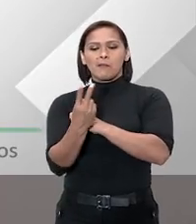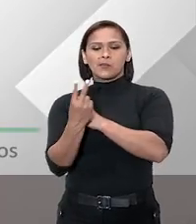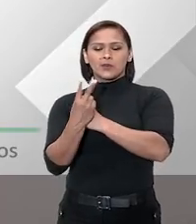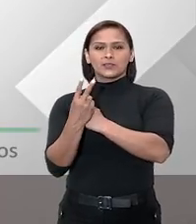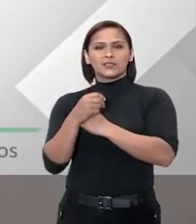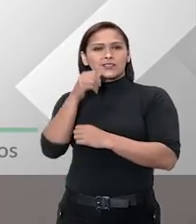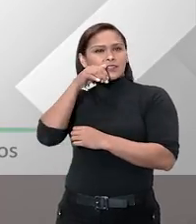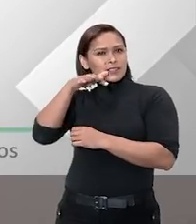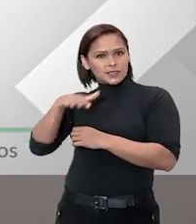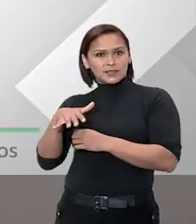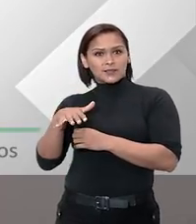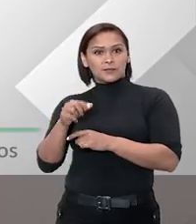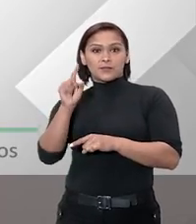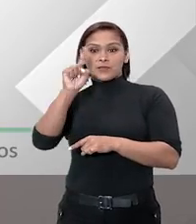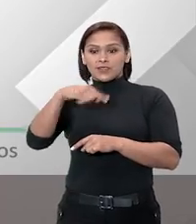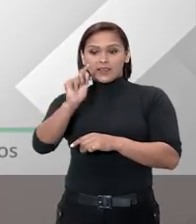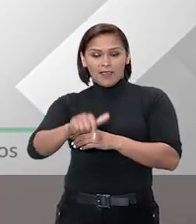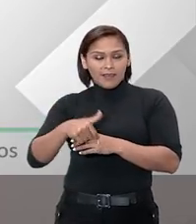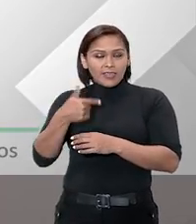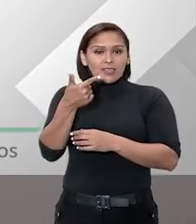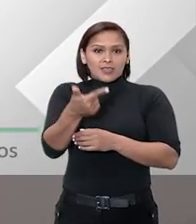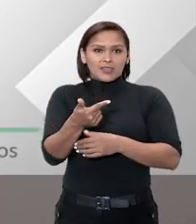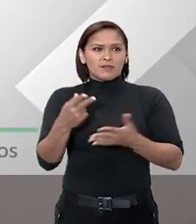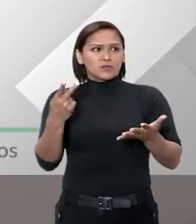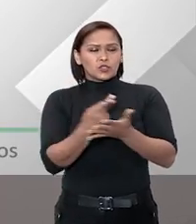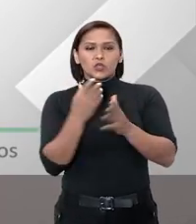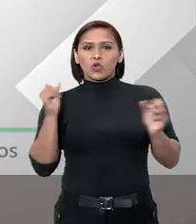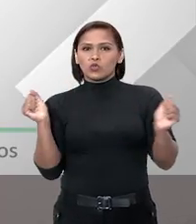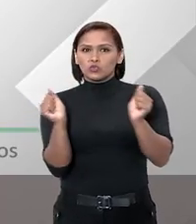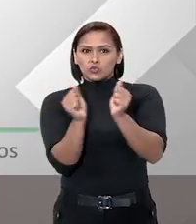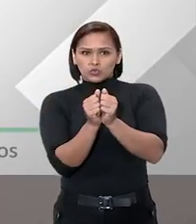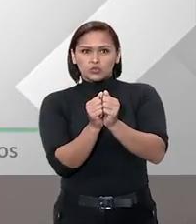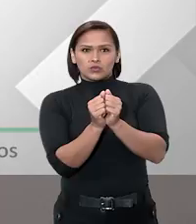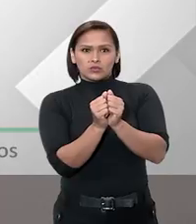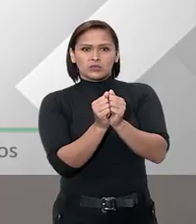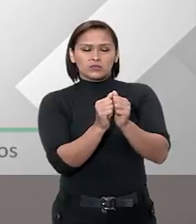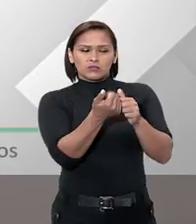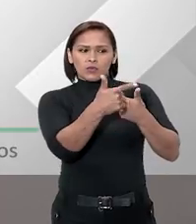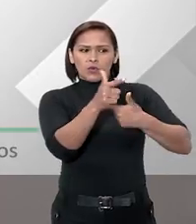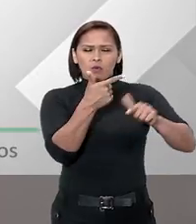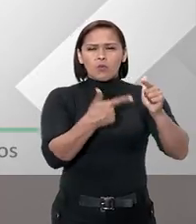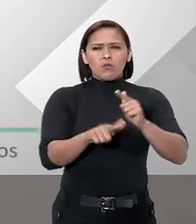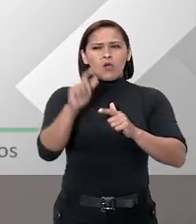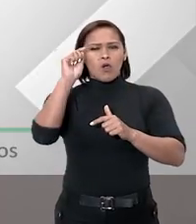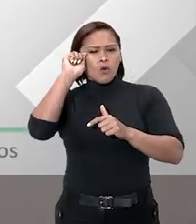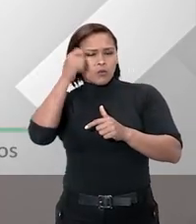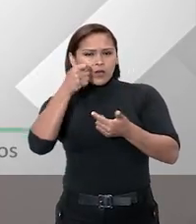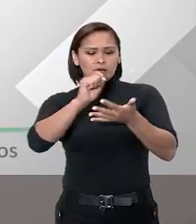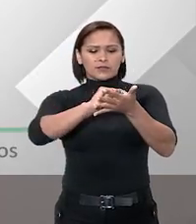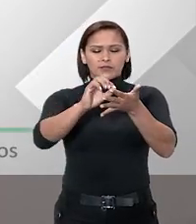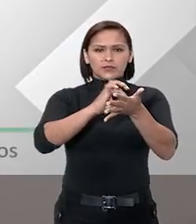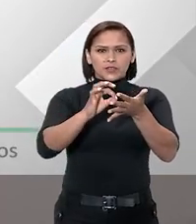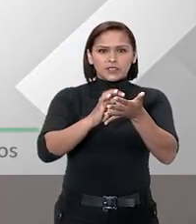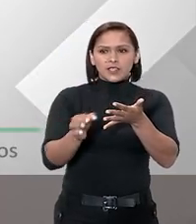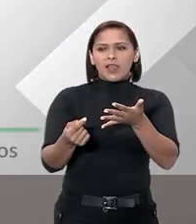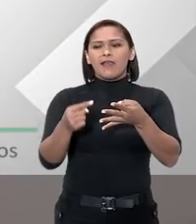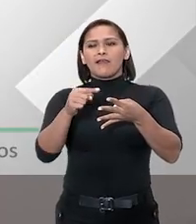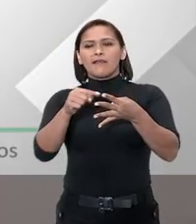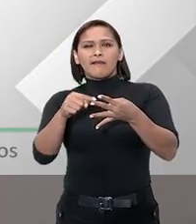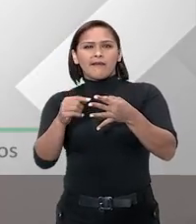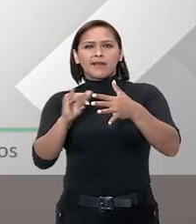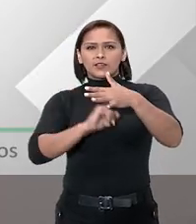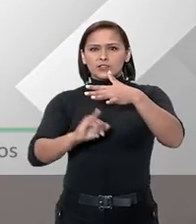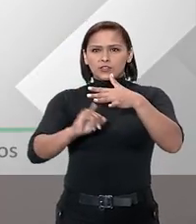essas crianças. E aí, na sequência, juntamente com outros atores, entre eles